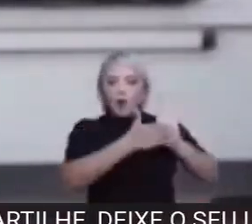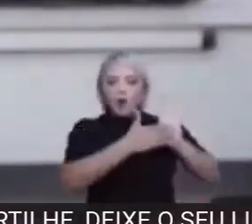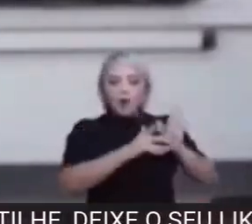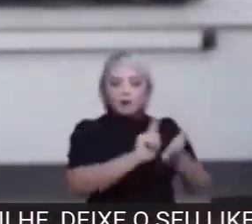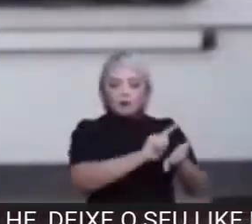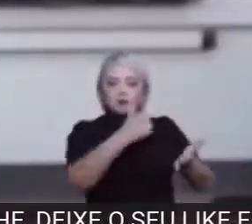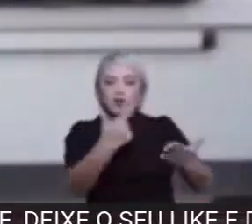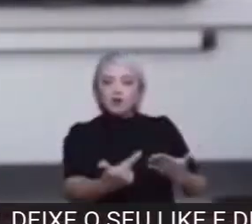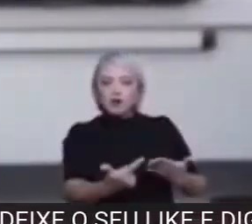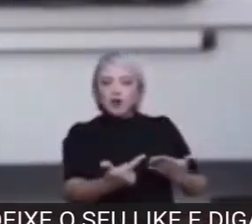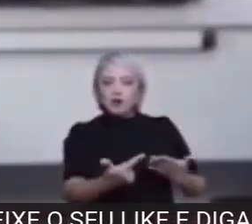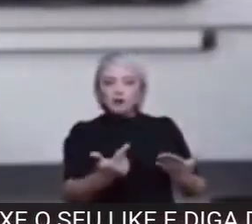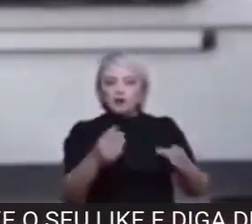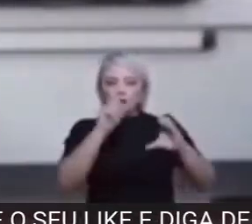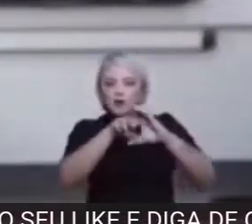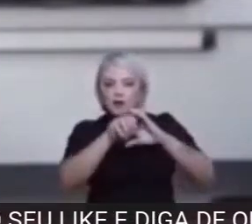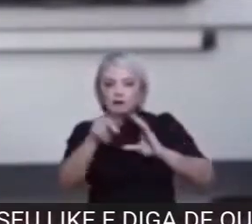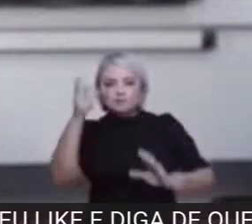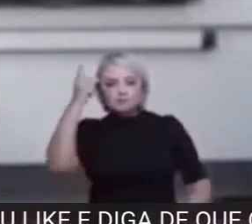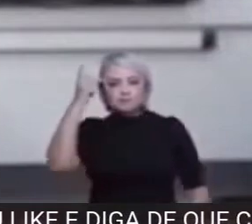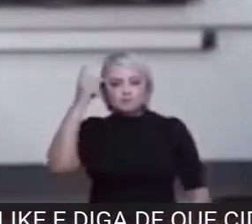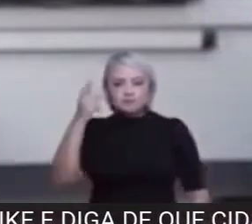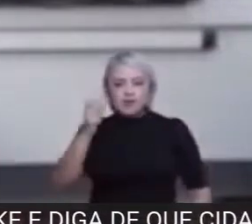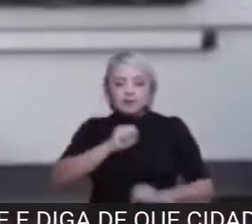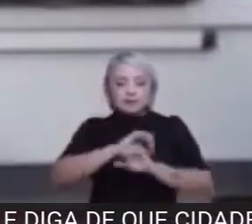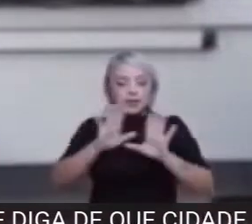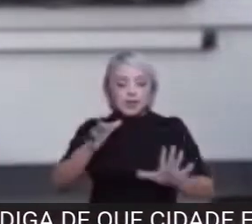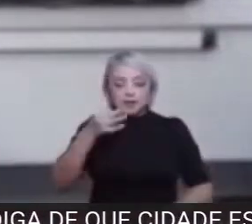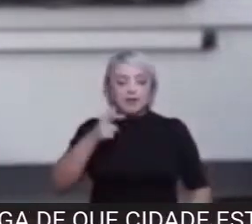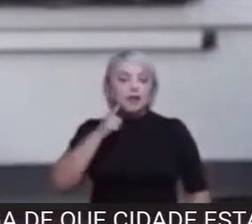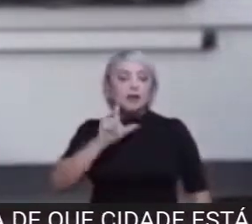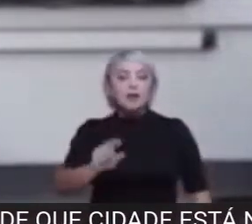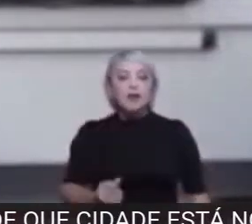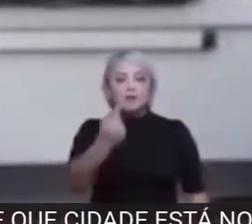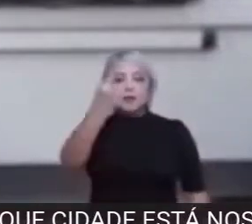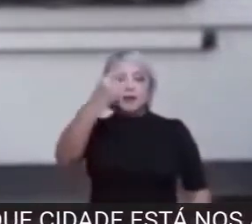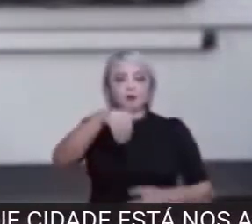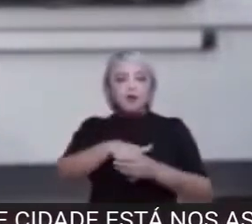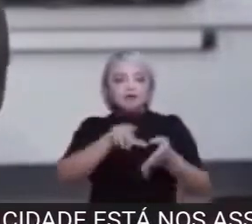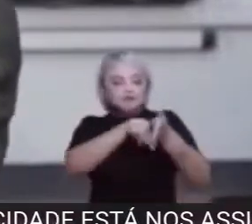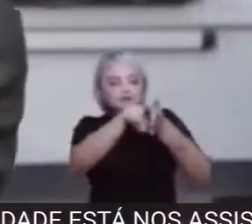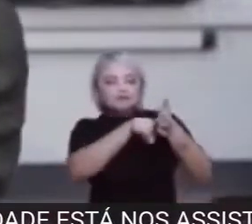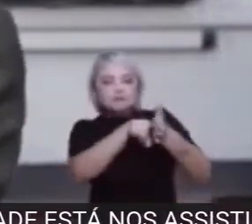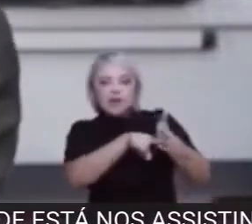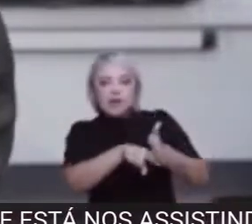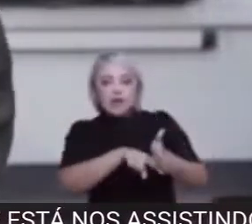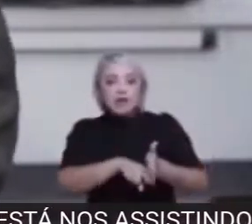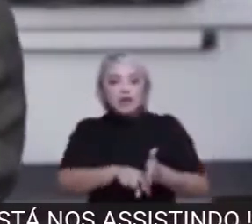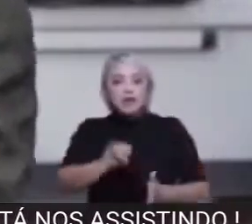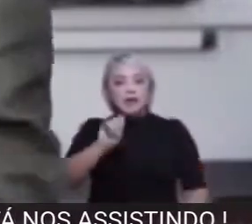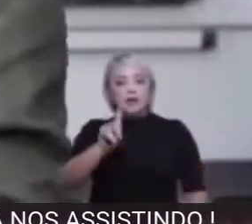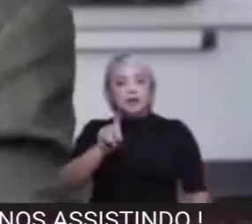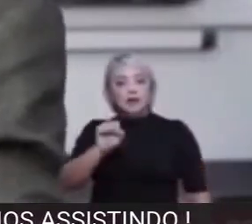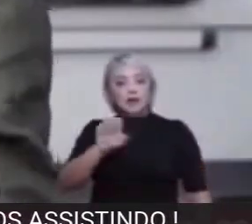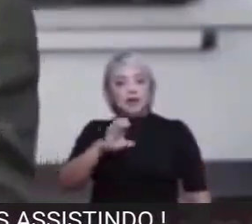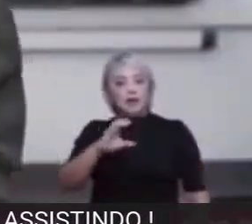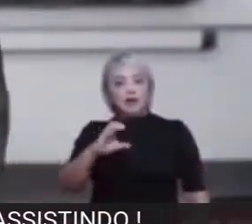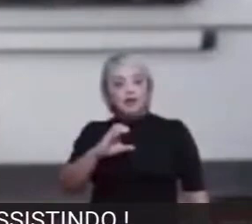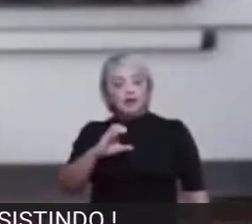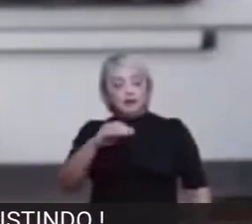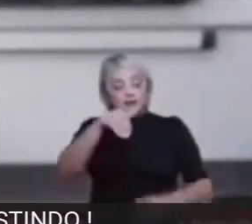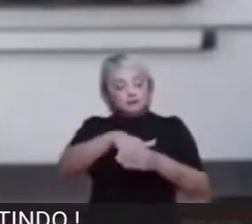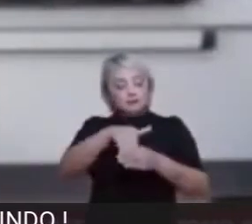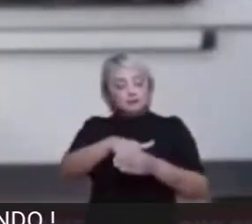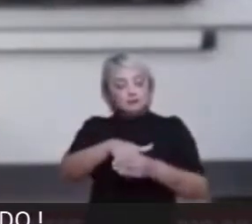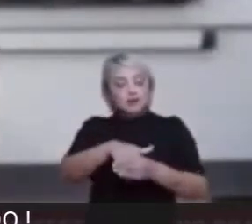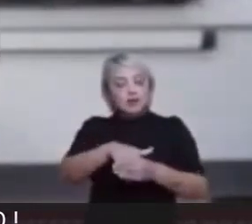no Globo. Claramente, o senhor ganha no primeiro turno, pesquisa do IDEC, que é a sucessora do Ibope, que confirma,